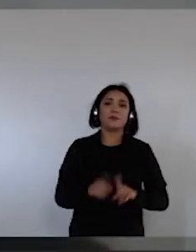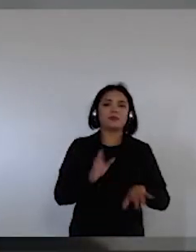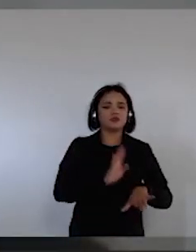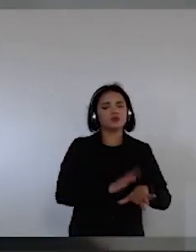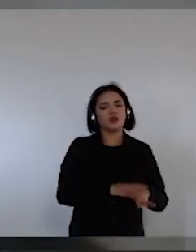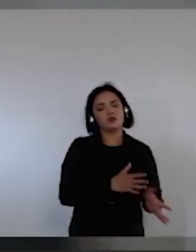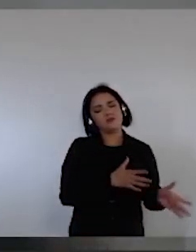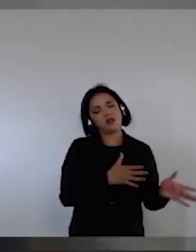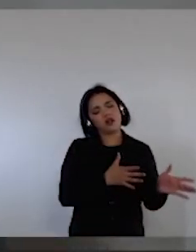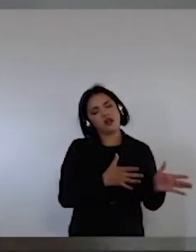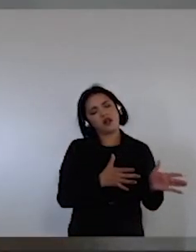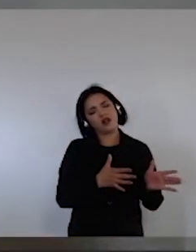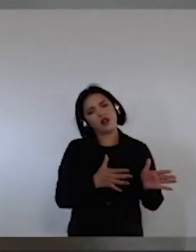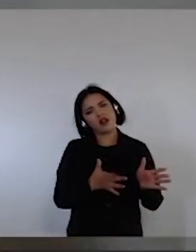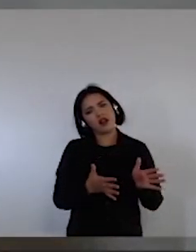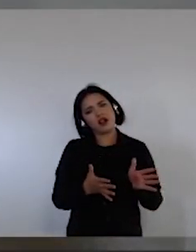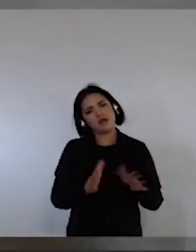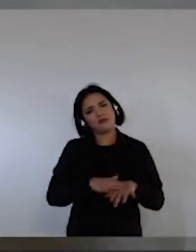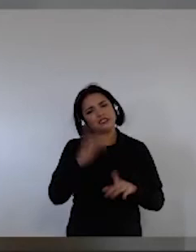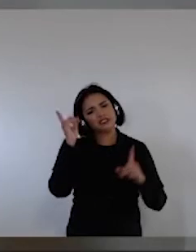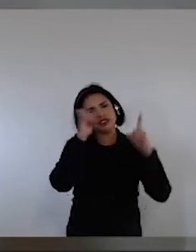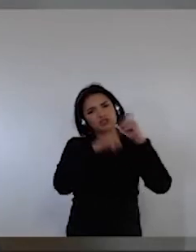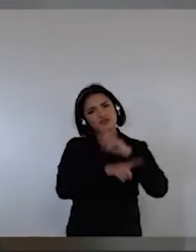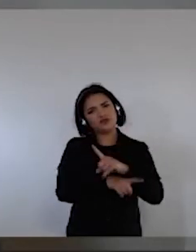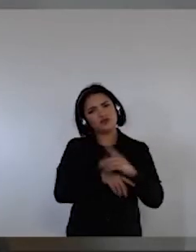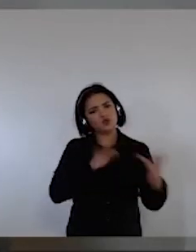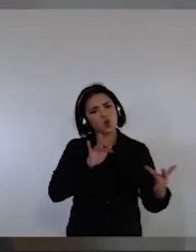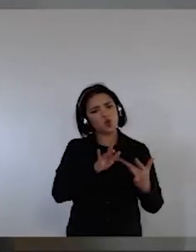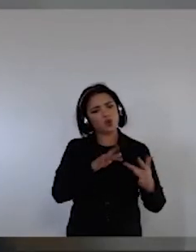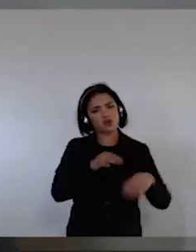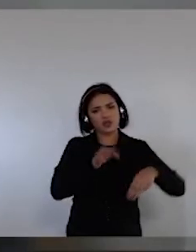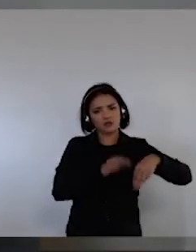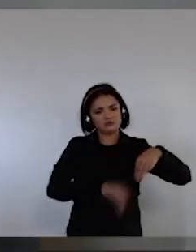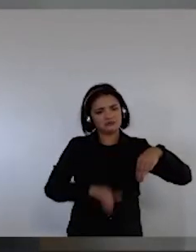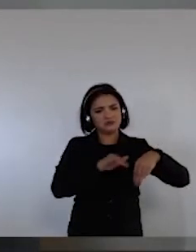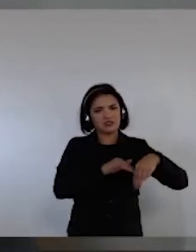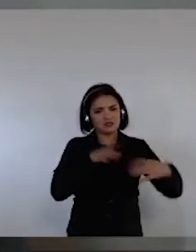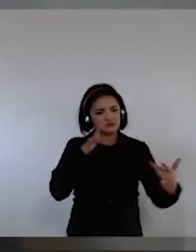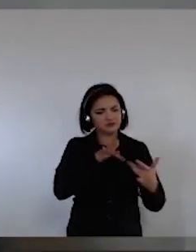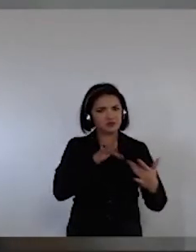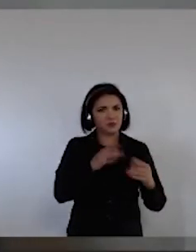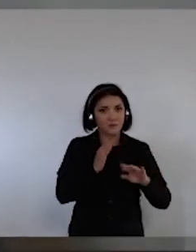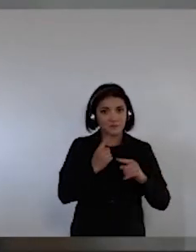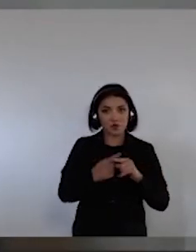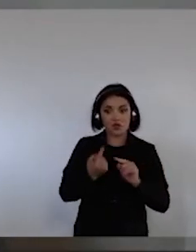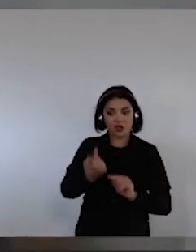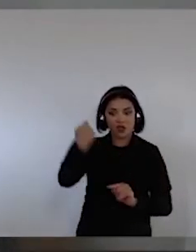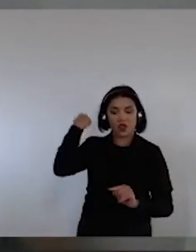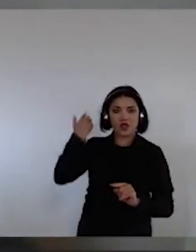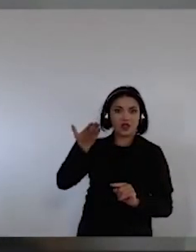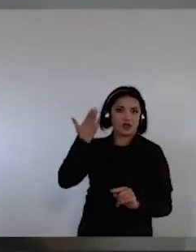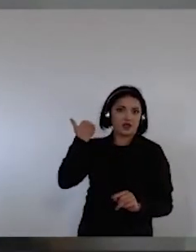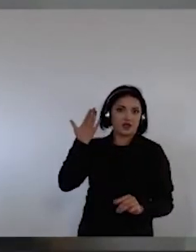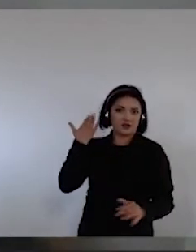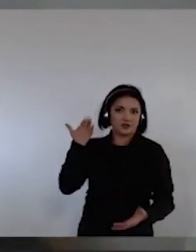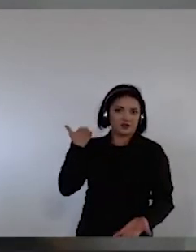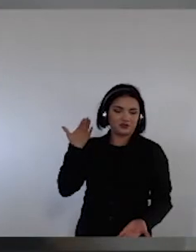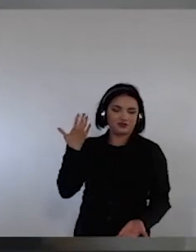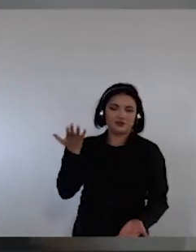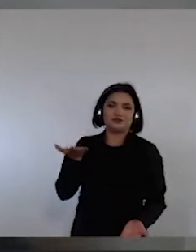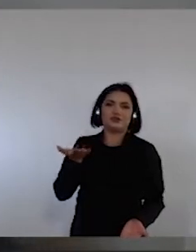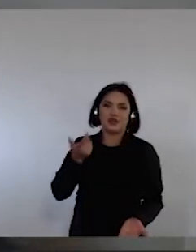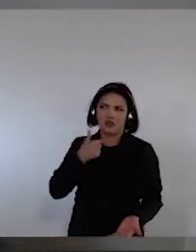alguns tribunais fazem, de você, de repente, diminuir a composição das turmas. Em vez de turma com 5, faça com 3